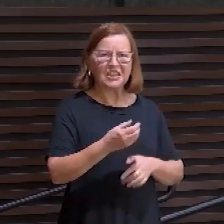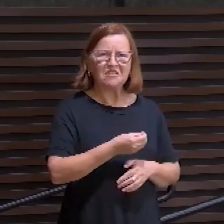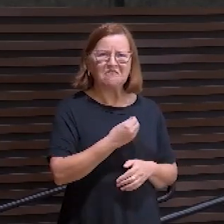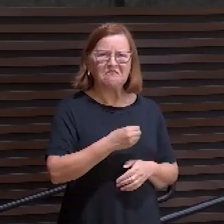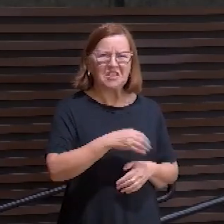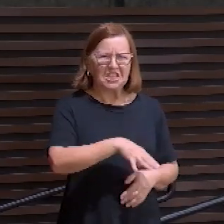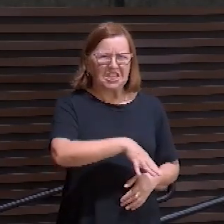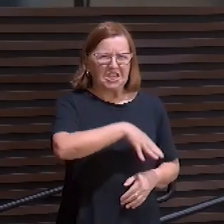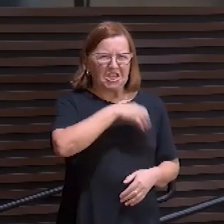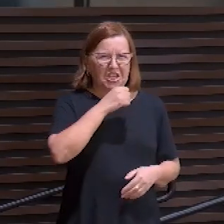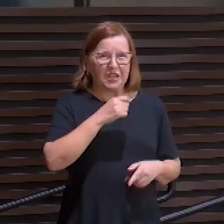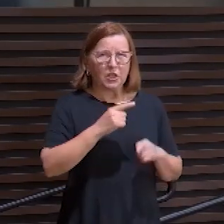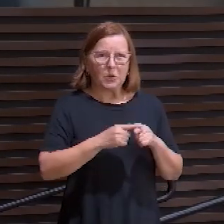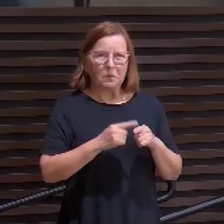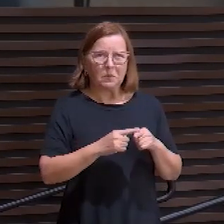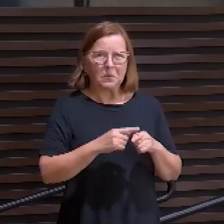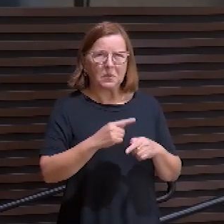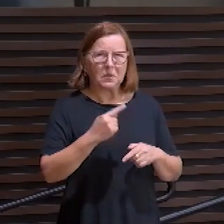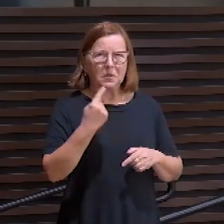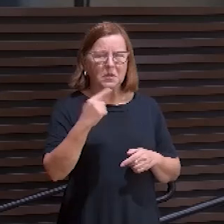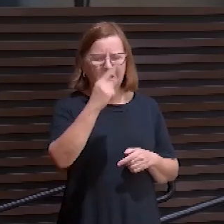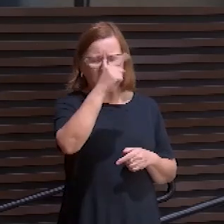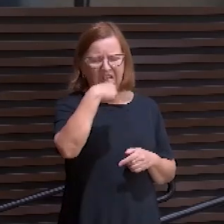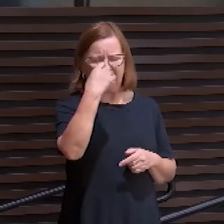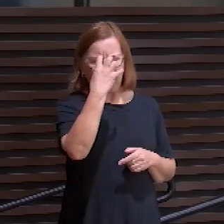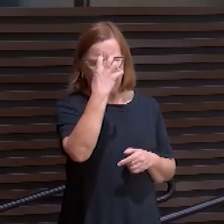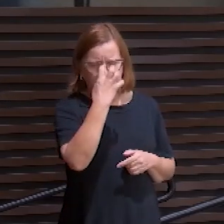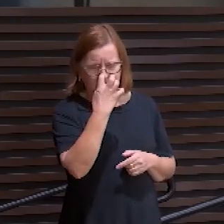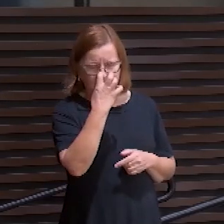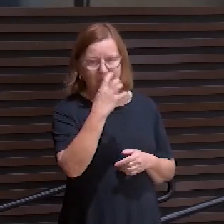que descaiu o teu semblante?